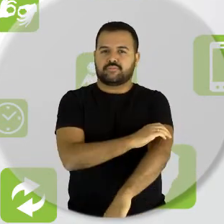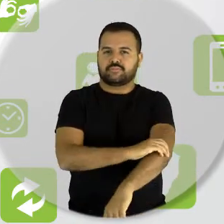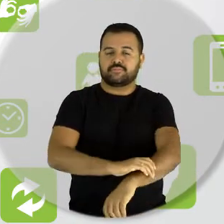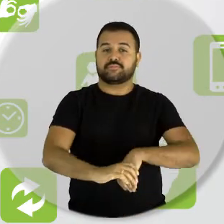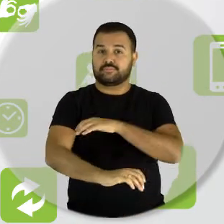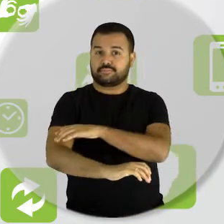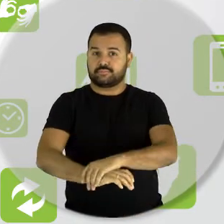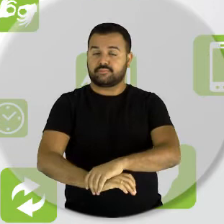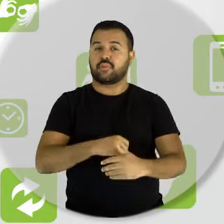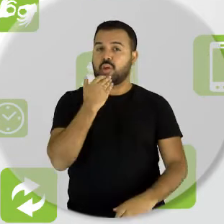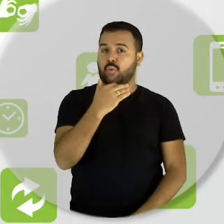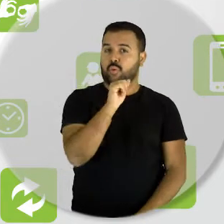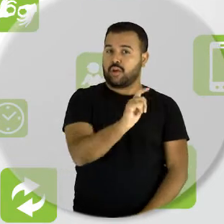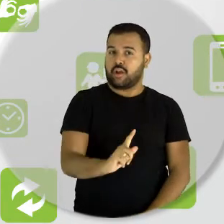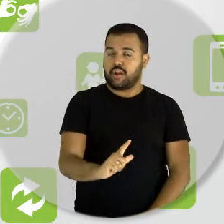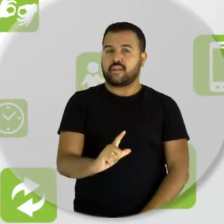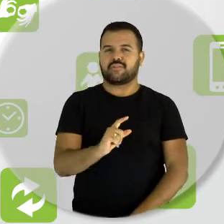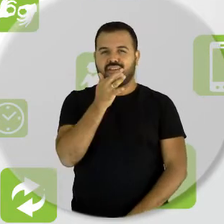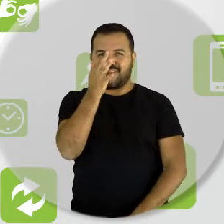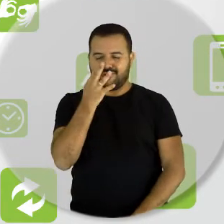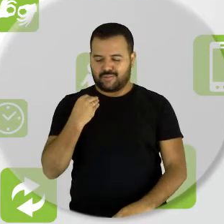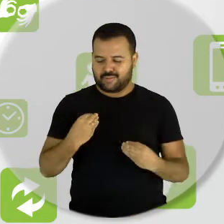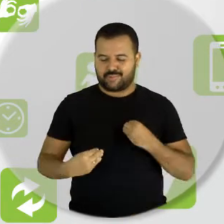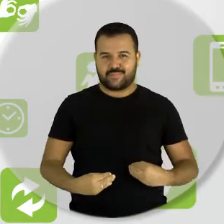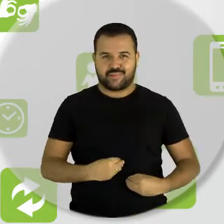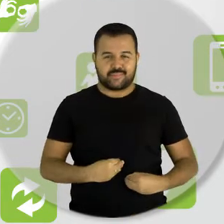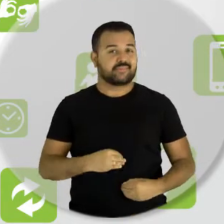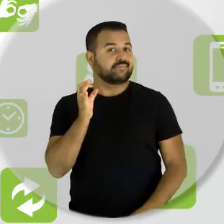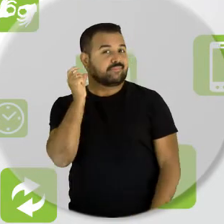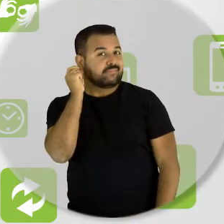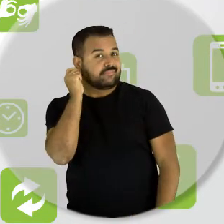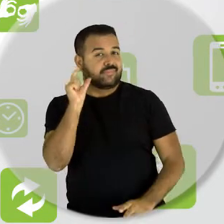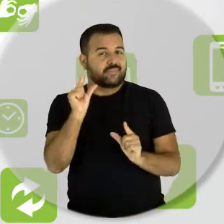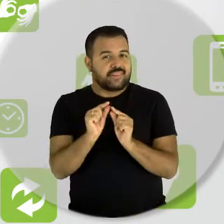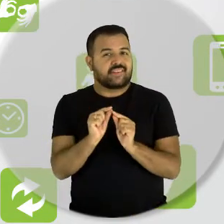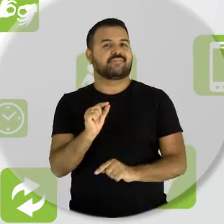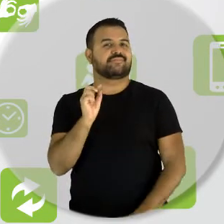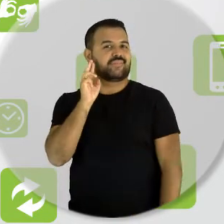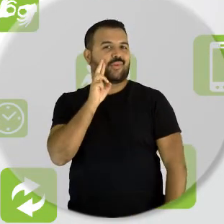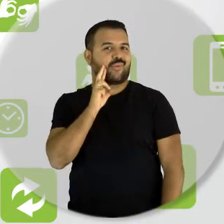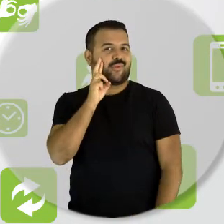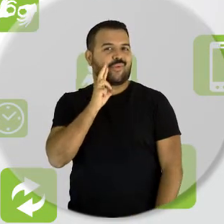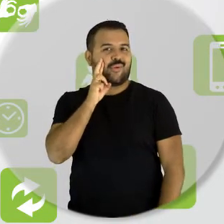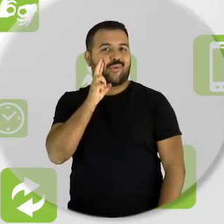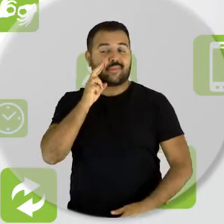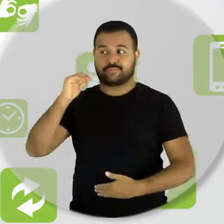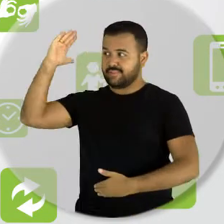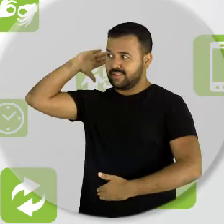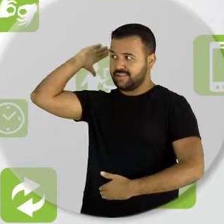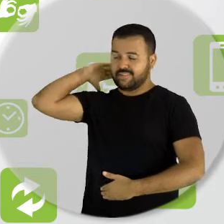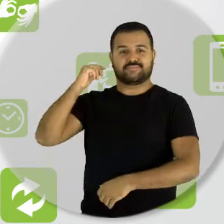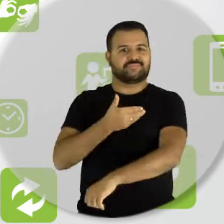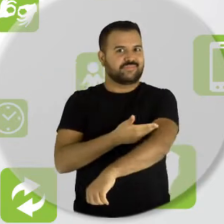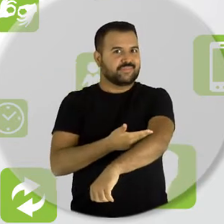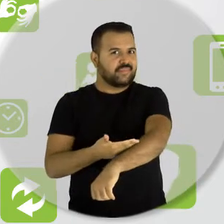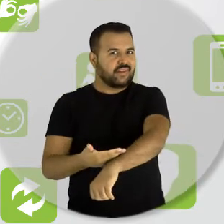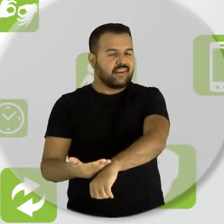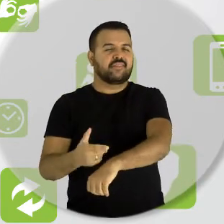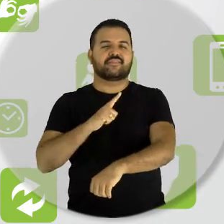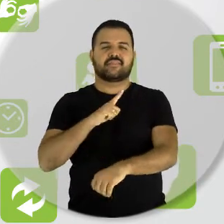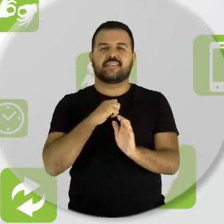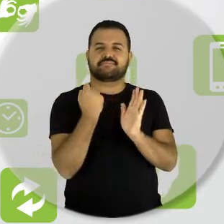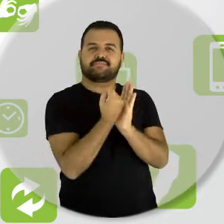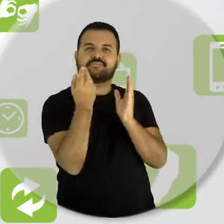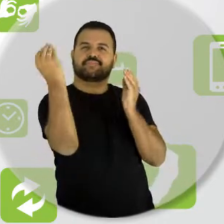com flores, uso brincos pequenos de pedra na cor rosa. Atrás de mim há um painel de fundo branco